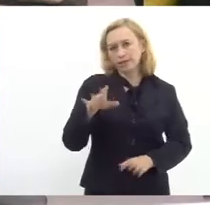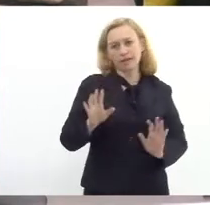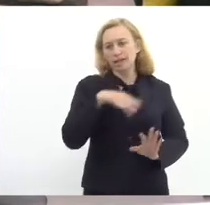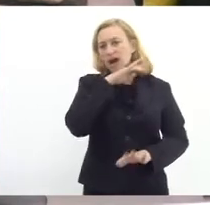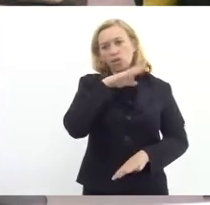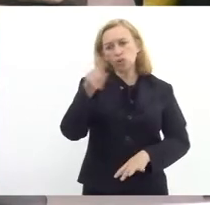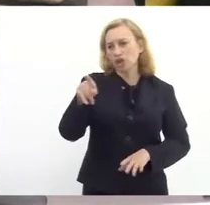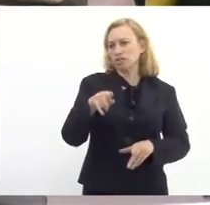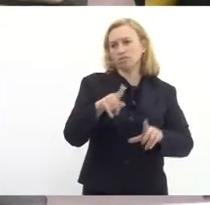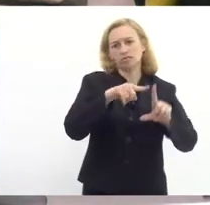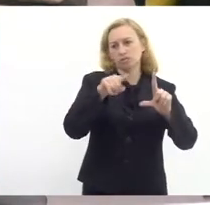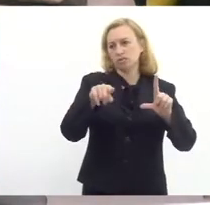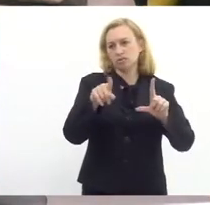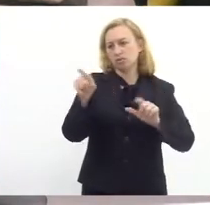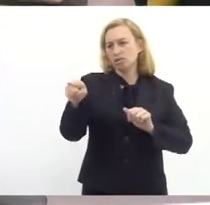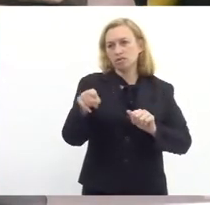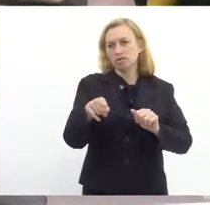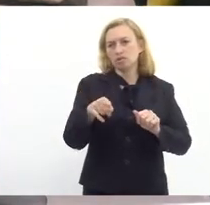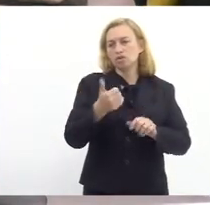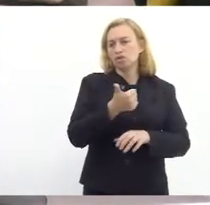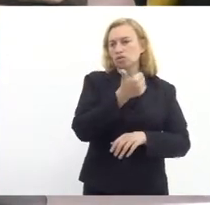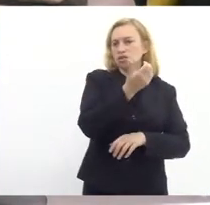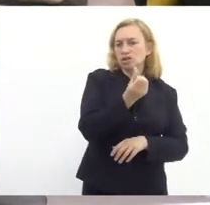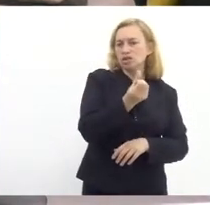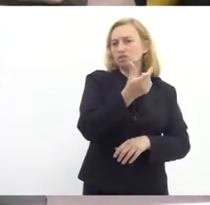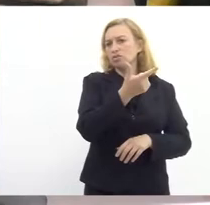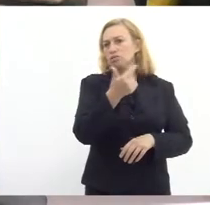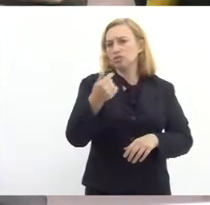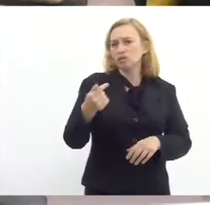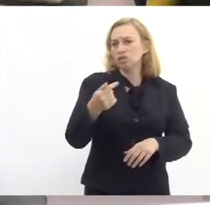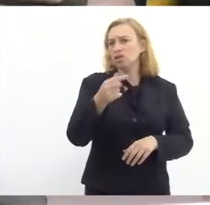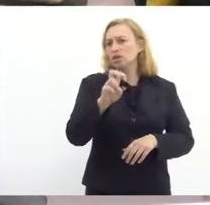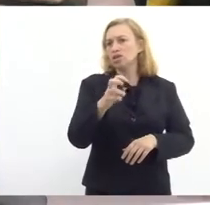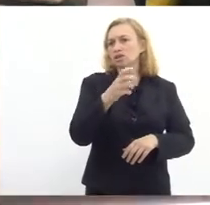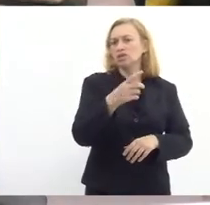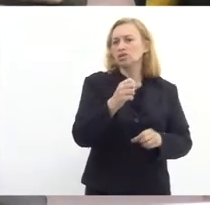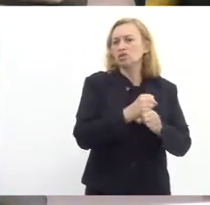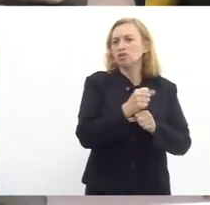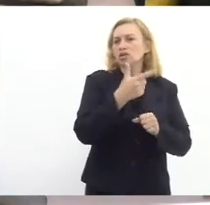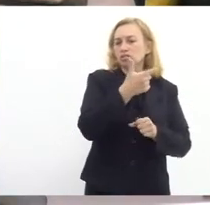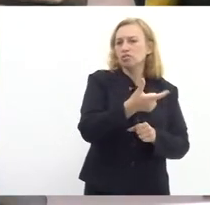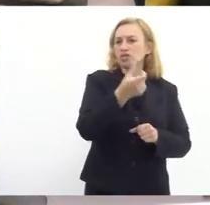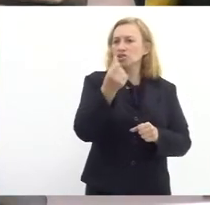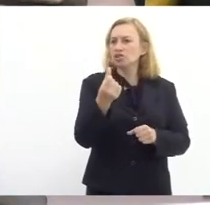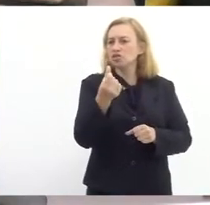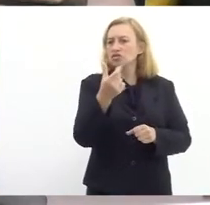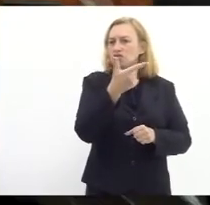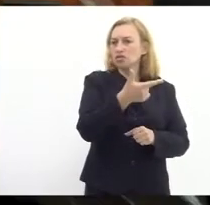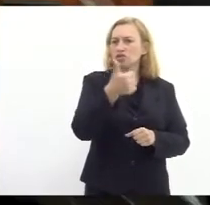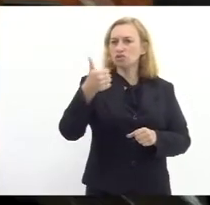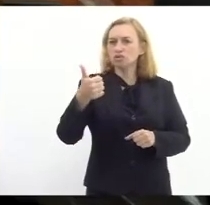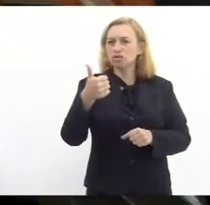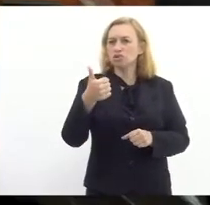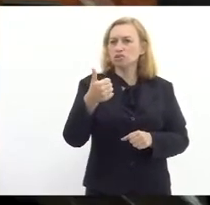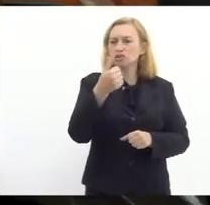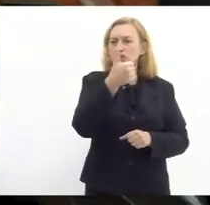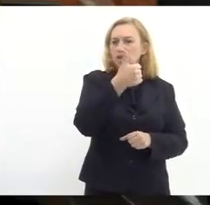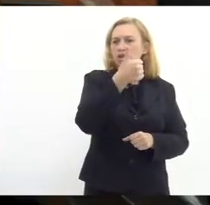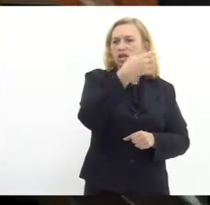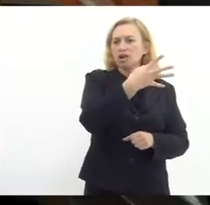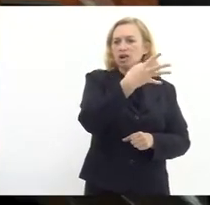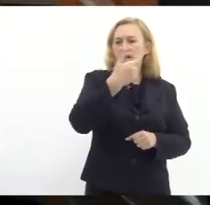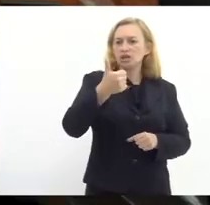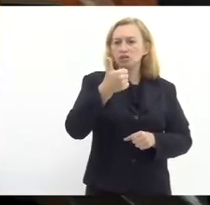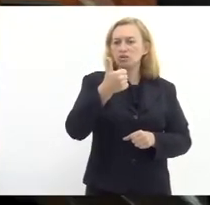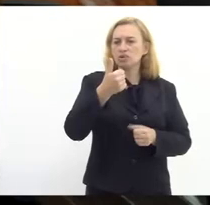todas as multas, 2014, 2006, 2015... No 2014, ano de 2020, 2013. Foram aplicadas 14... 2020 e 2021 foram aplicadas 14